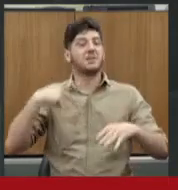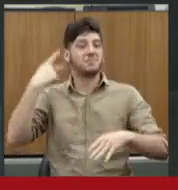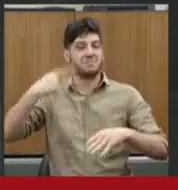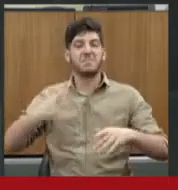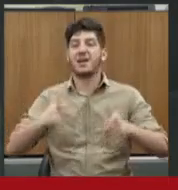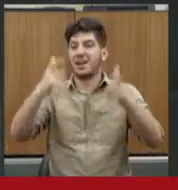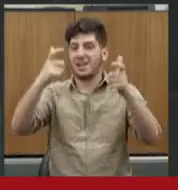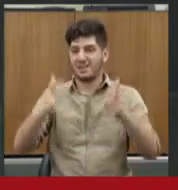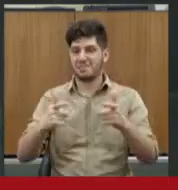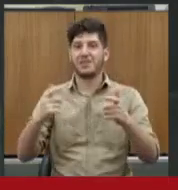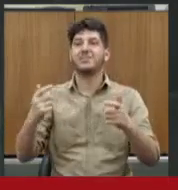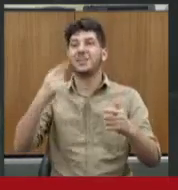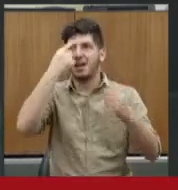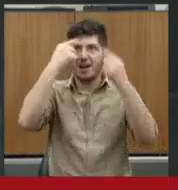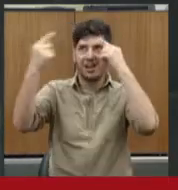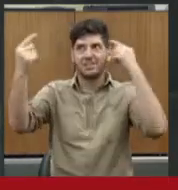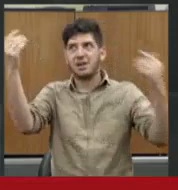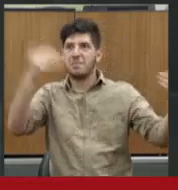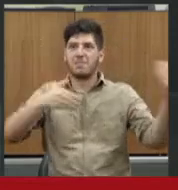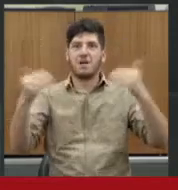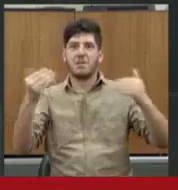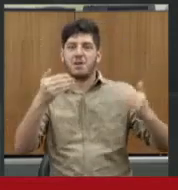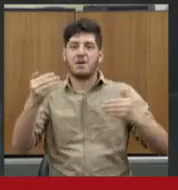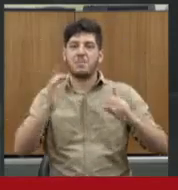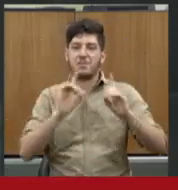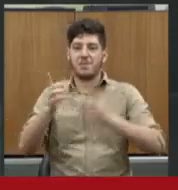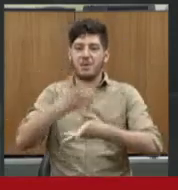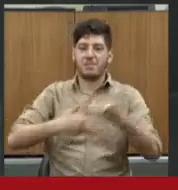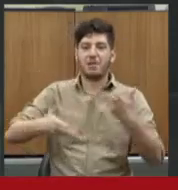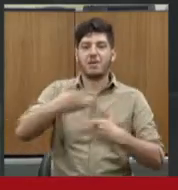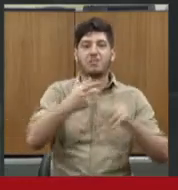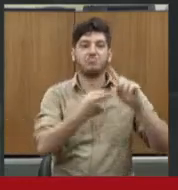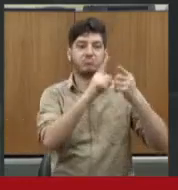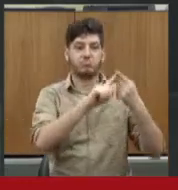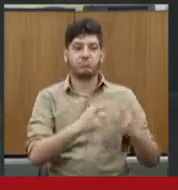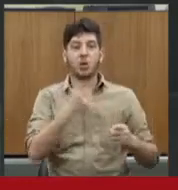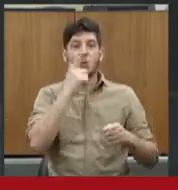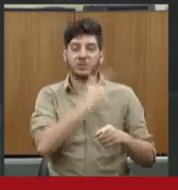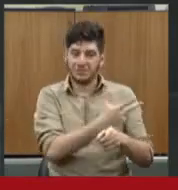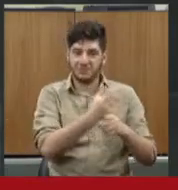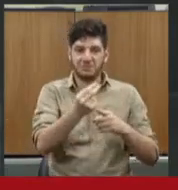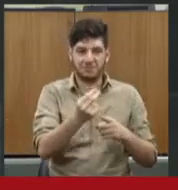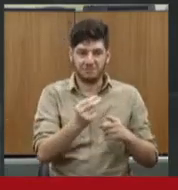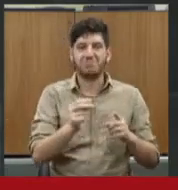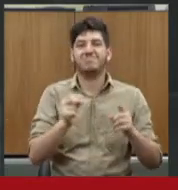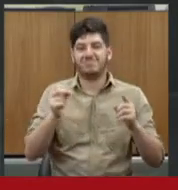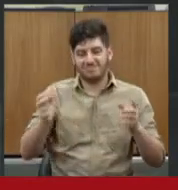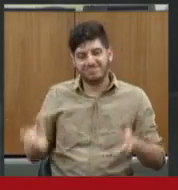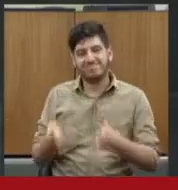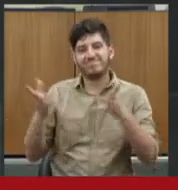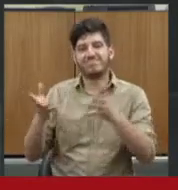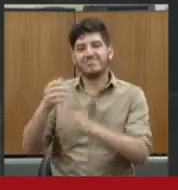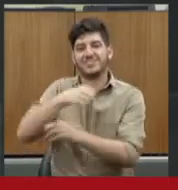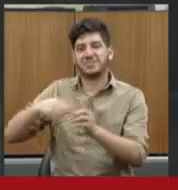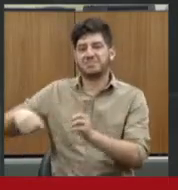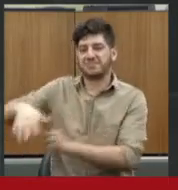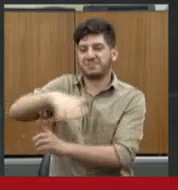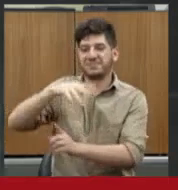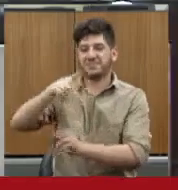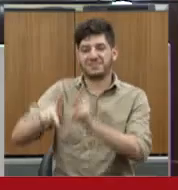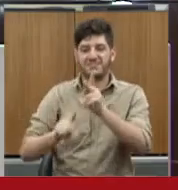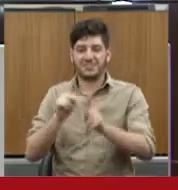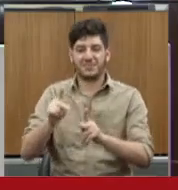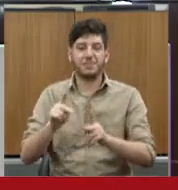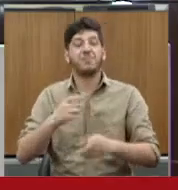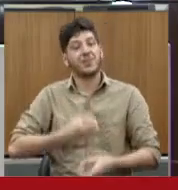que as ideias dialogam e se traduzem em conquistas que refletem os desejos da população. Como o poema de